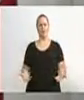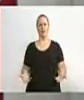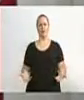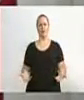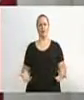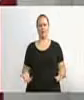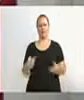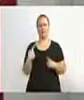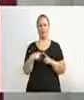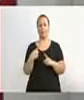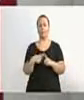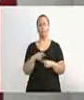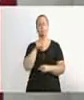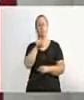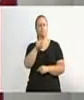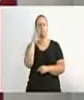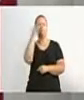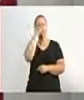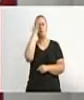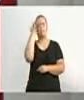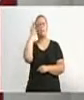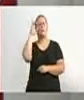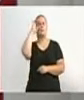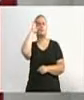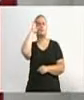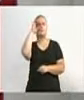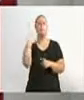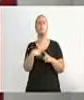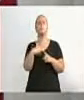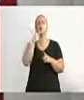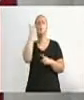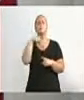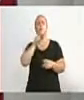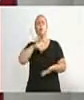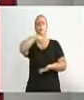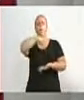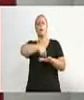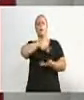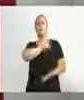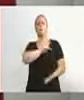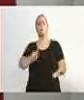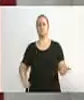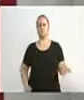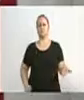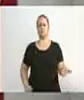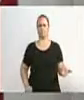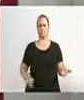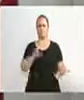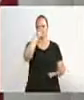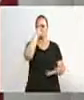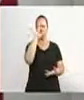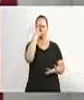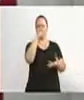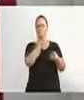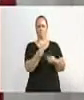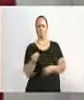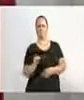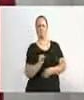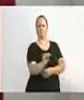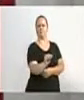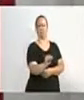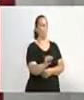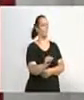não foi colocado por uma divindade espírita, não. Foi eleito, e foi eleito